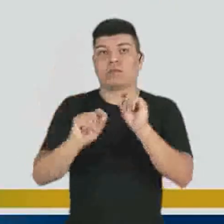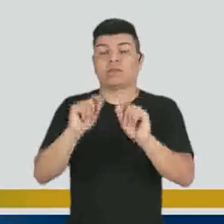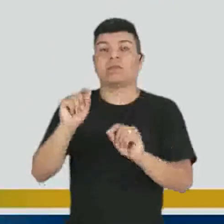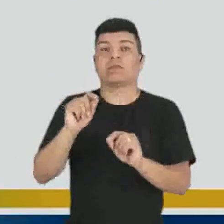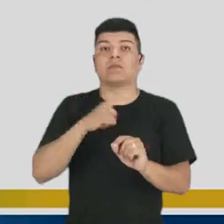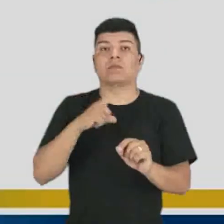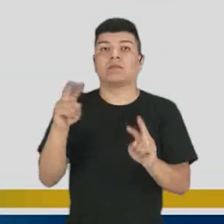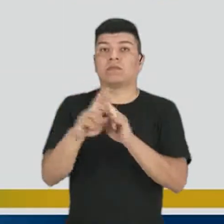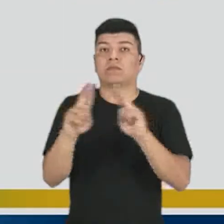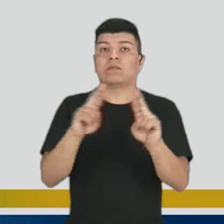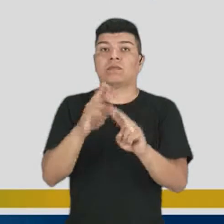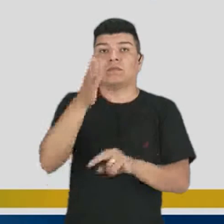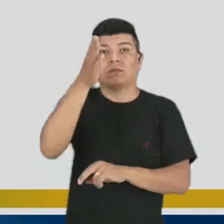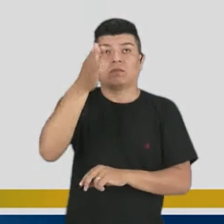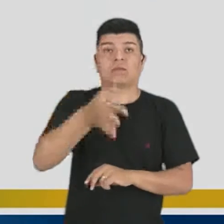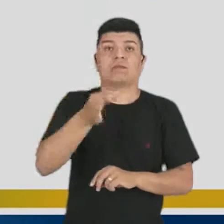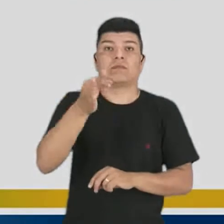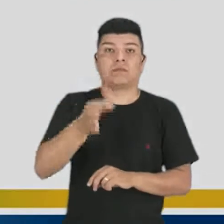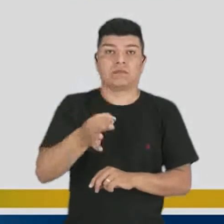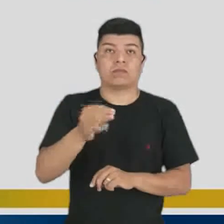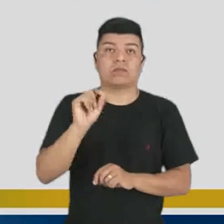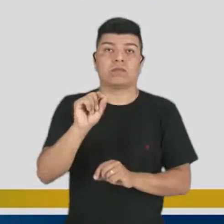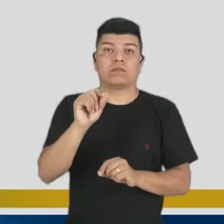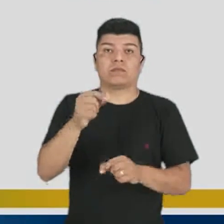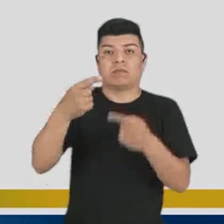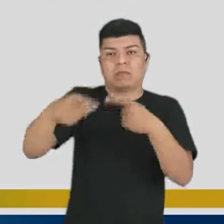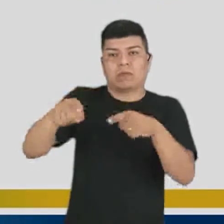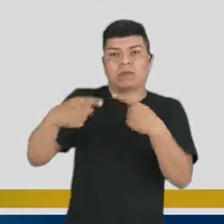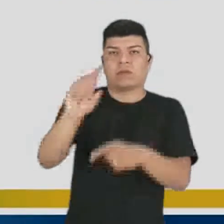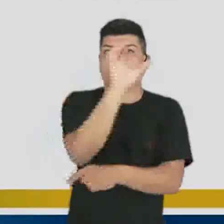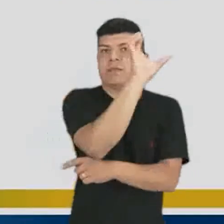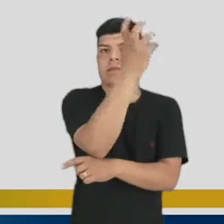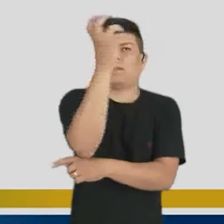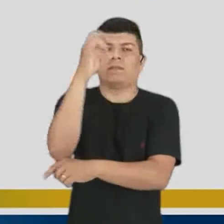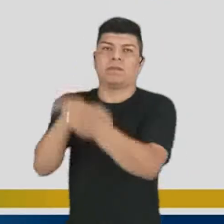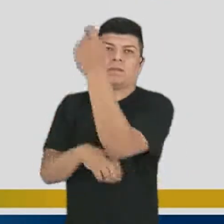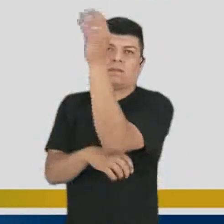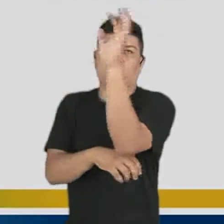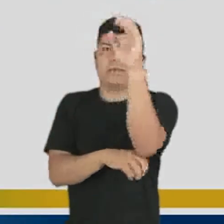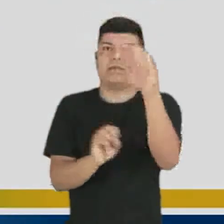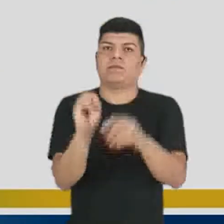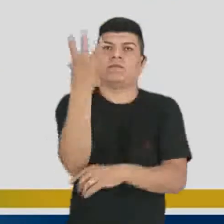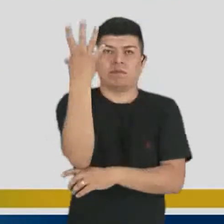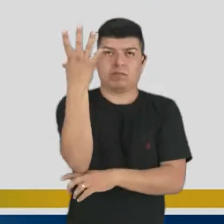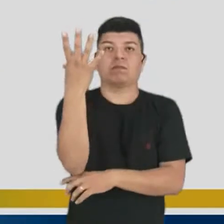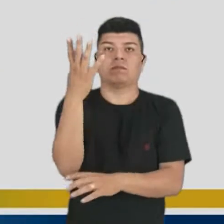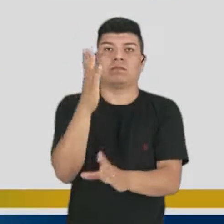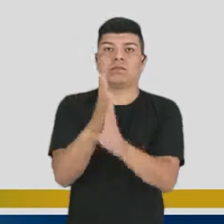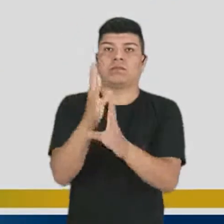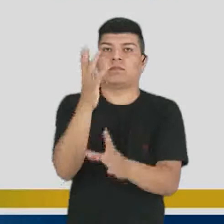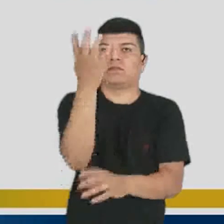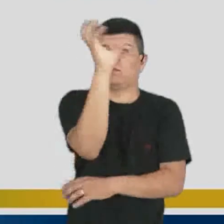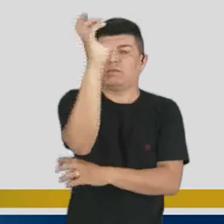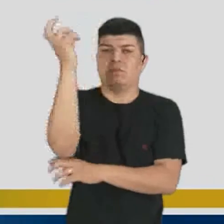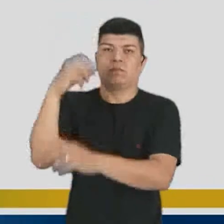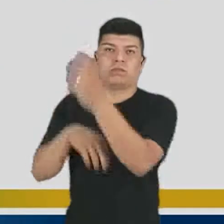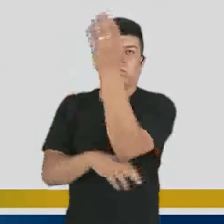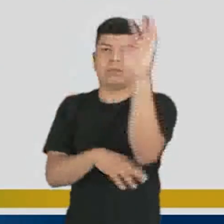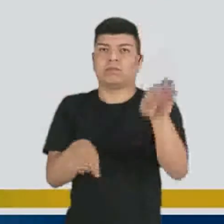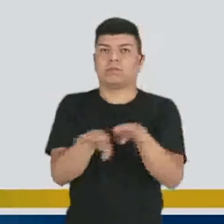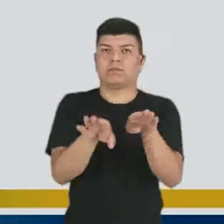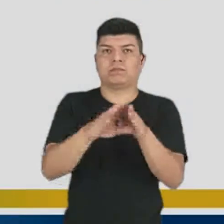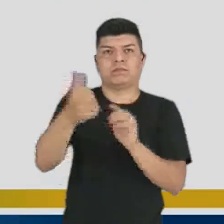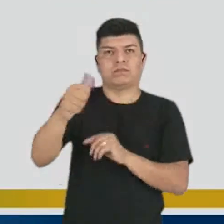que existe uma relação direta entre as agressões ao ambiente e aos cataclismos provocados pela natureza. Então essa